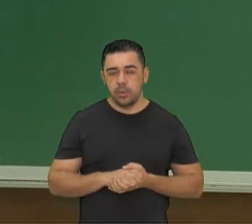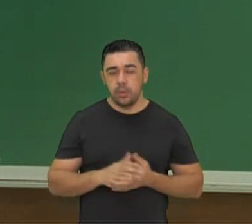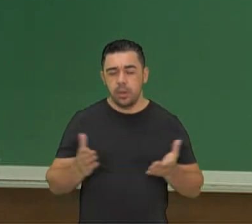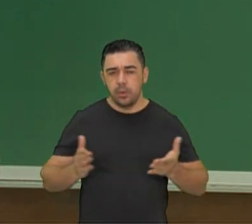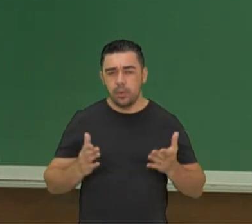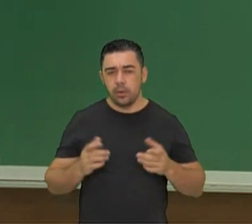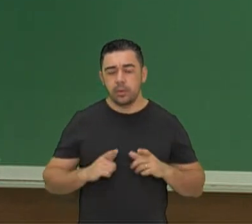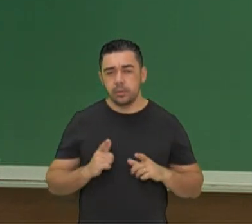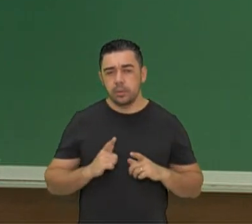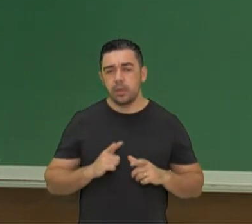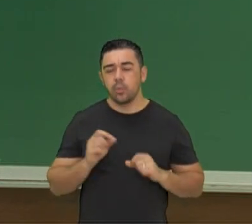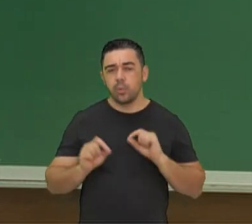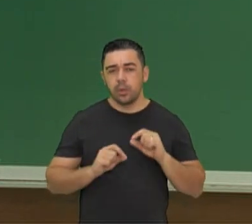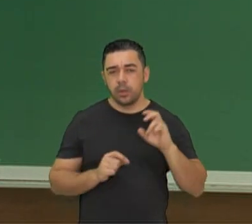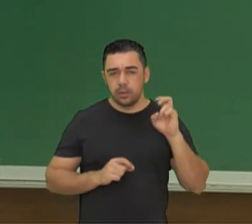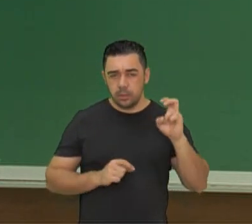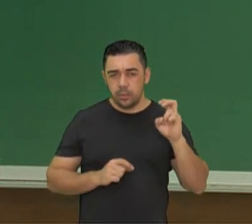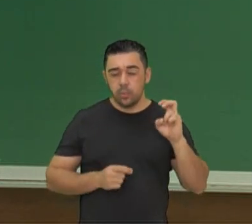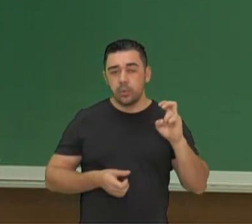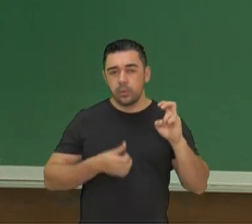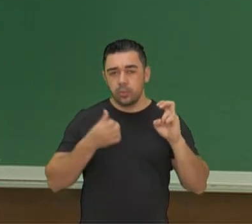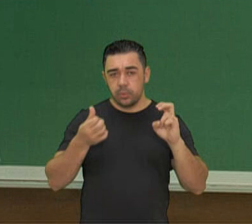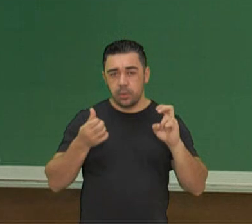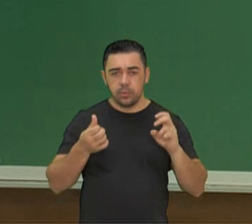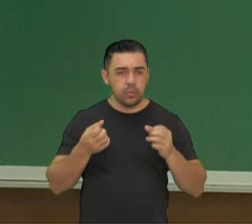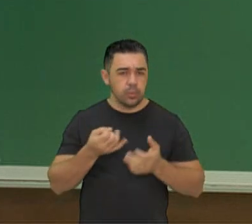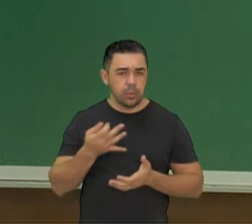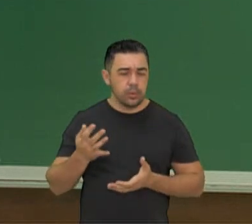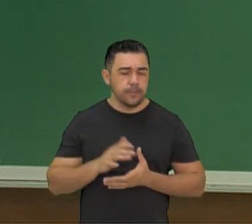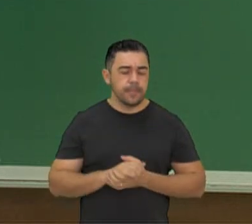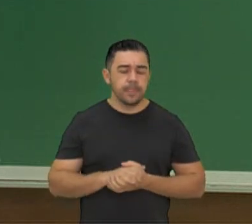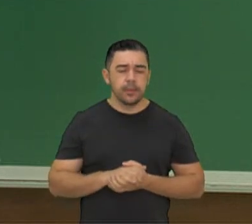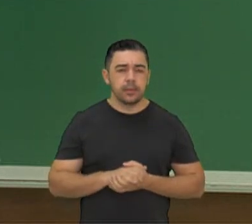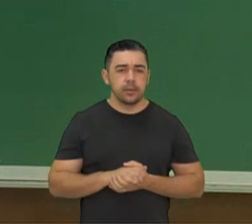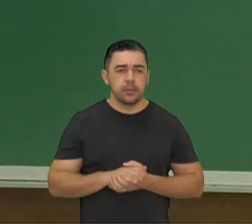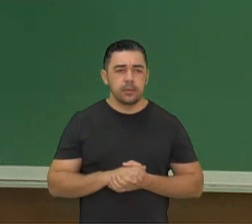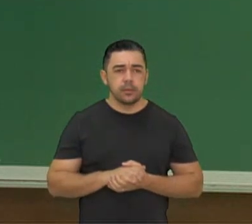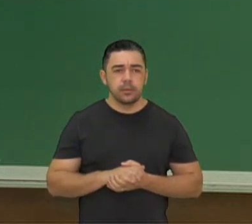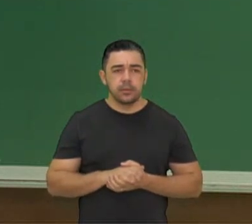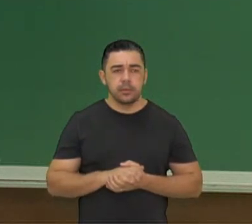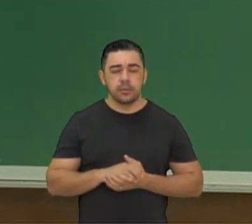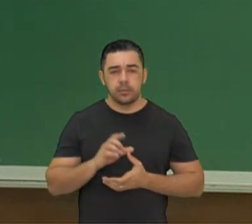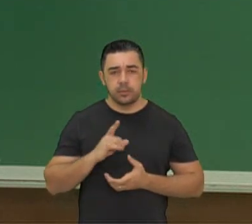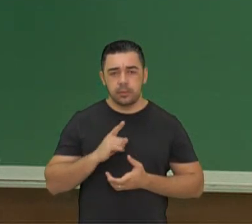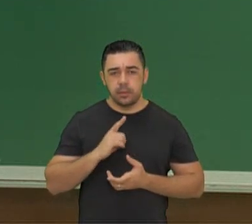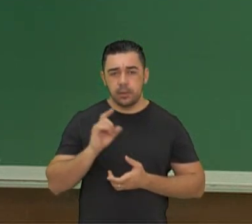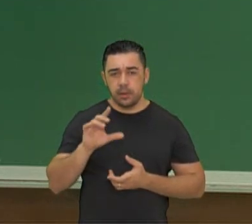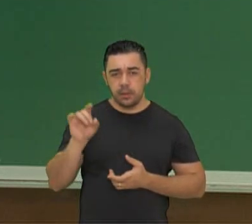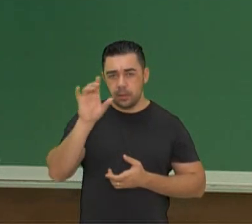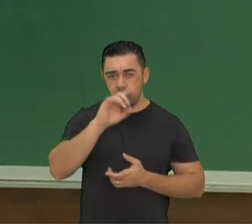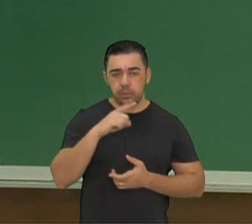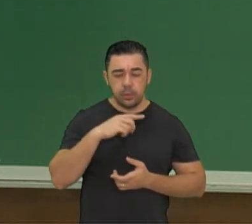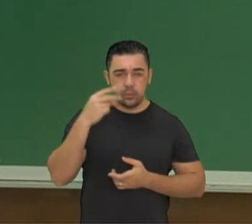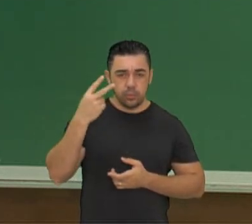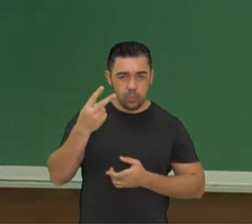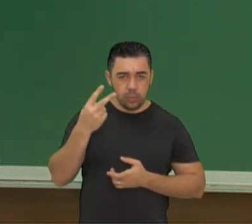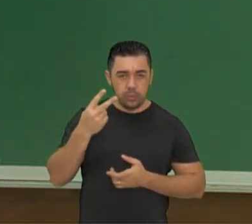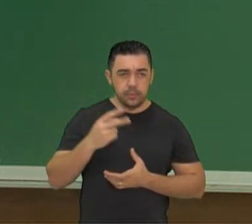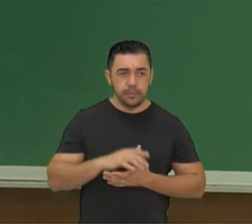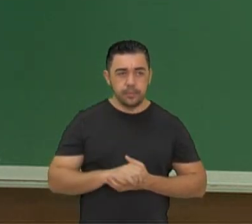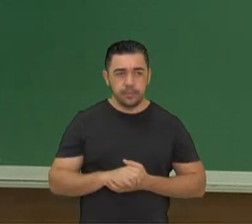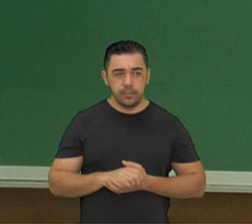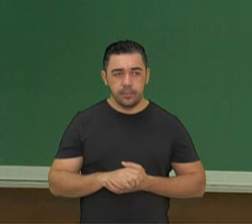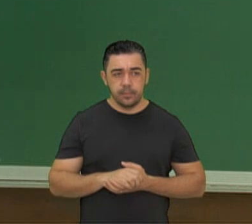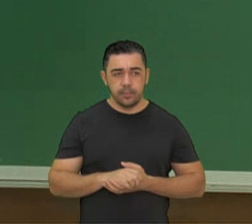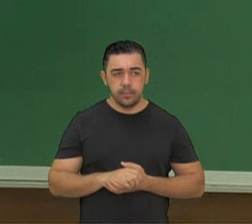E no pentágono? E no hexágono? Bom, se no pentágono de cada vértice partem 2 diagonais, eu